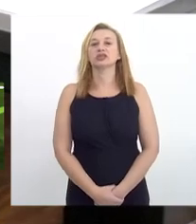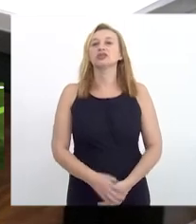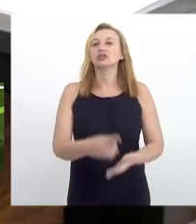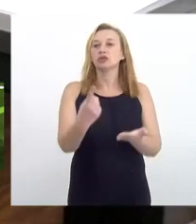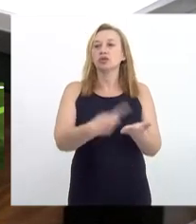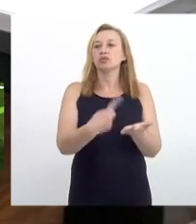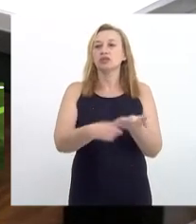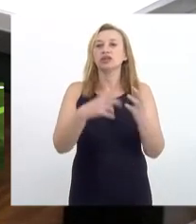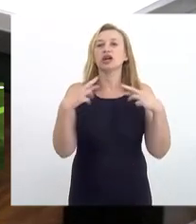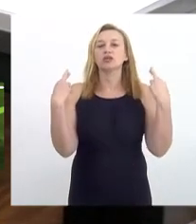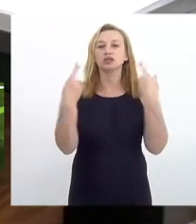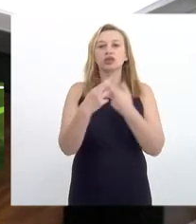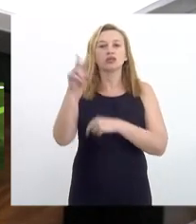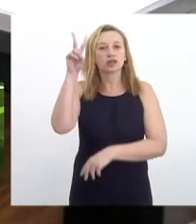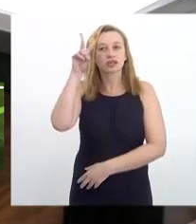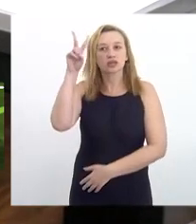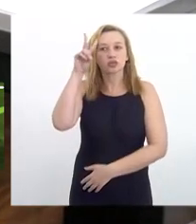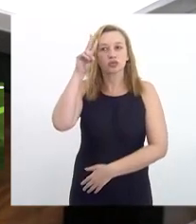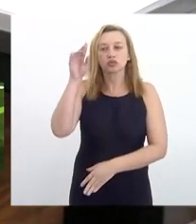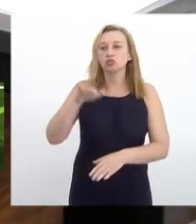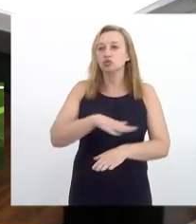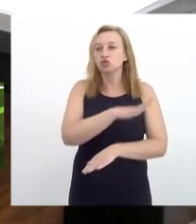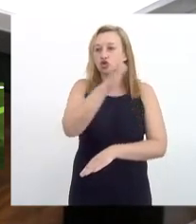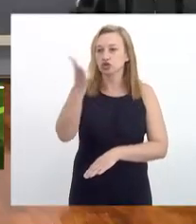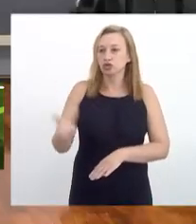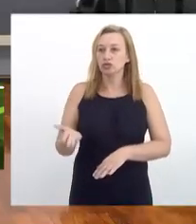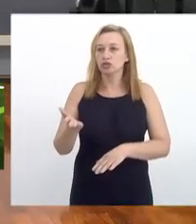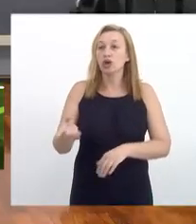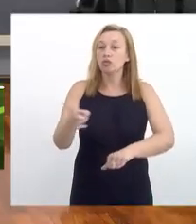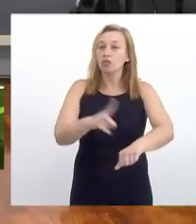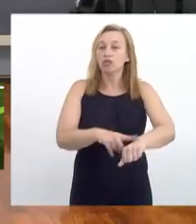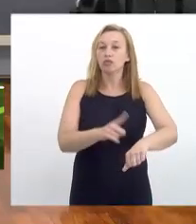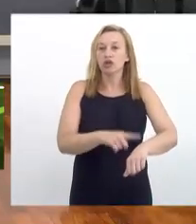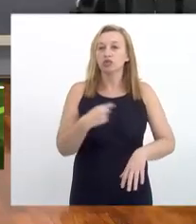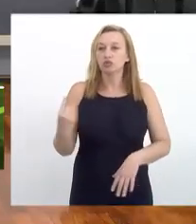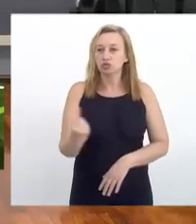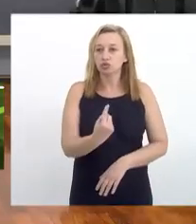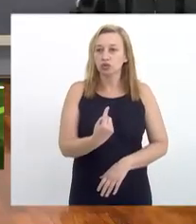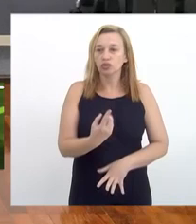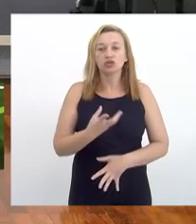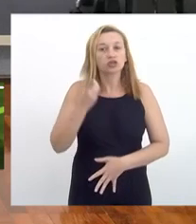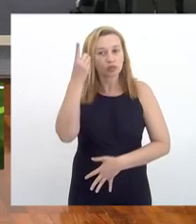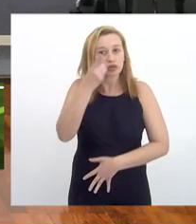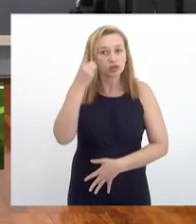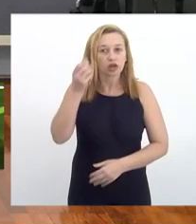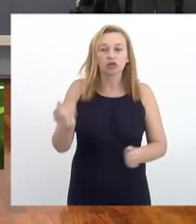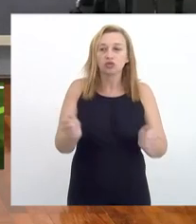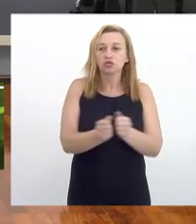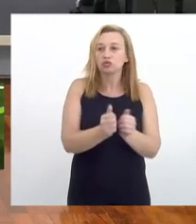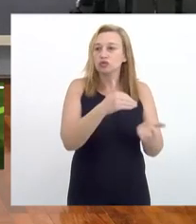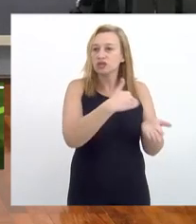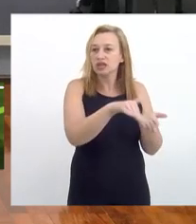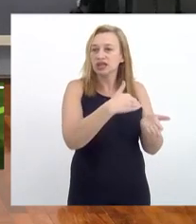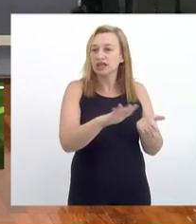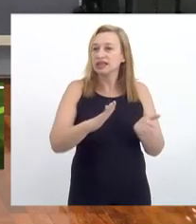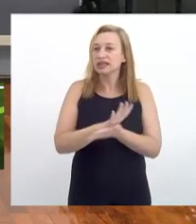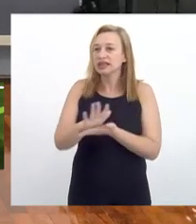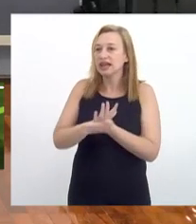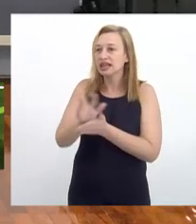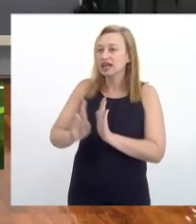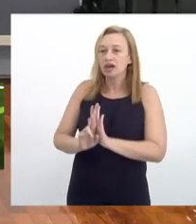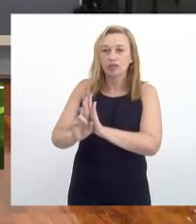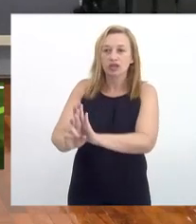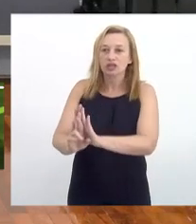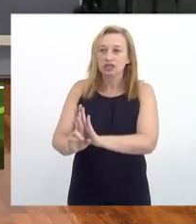-feira o dia inteiro. Por isso esse momento dois deputados com os secretários sem representantes das categorias porque